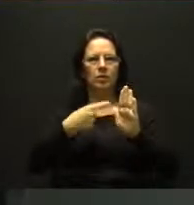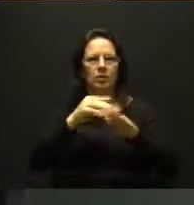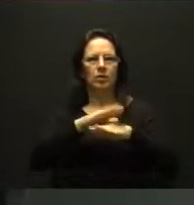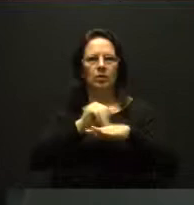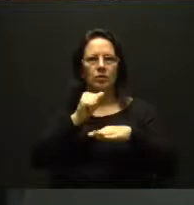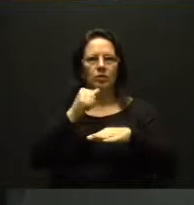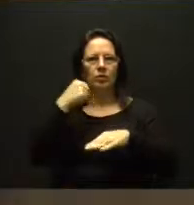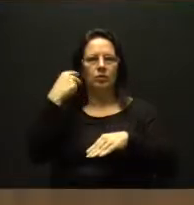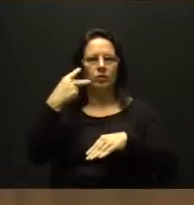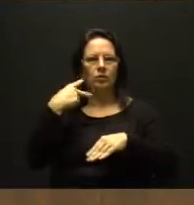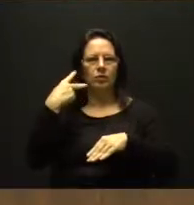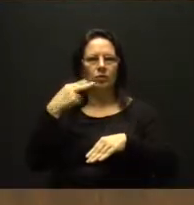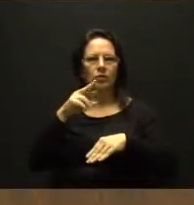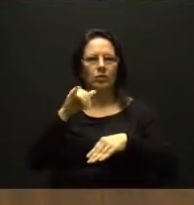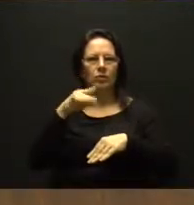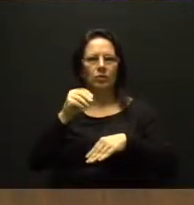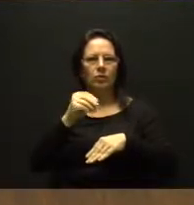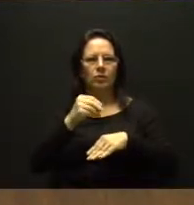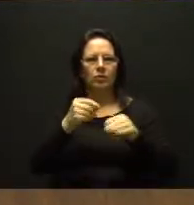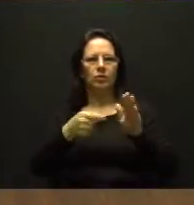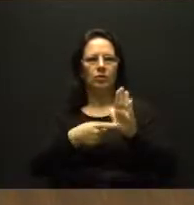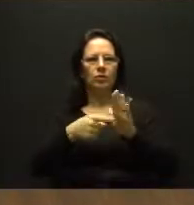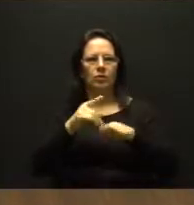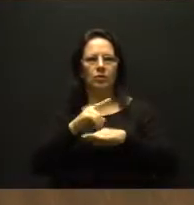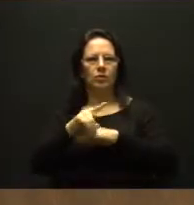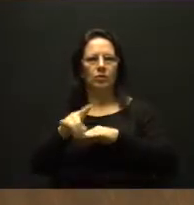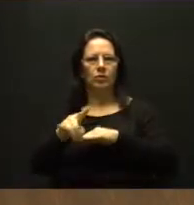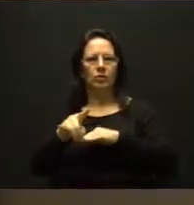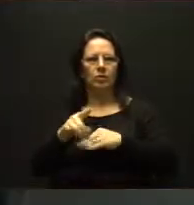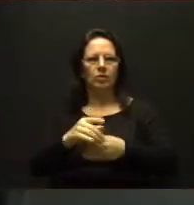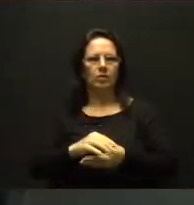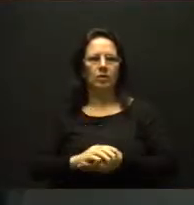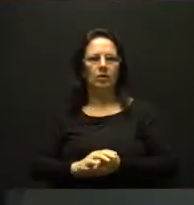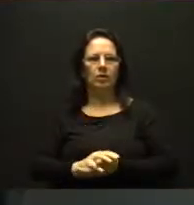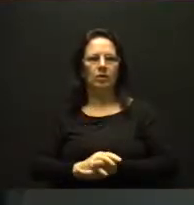questão para assumir a presidência uma vez esse tempo me ausentar por alguns minutos